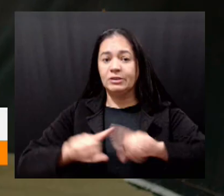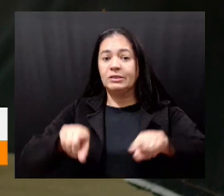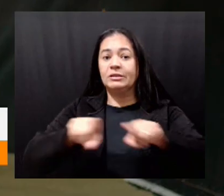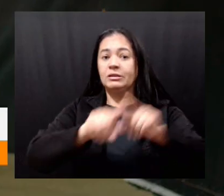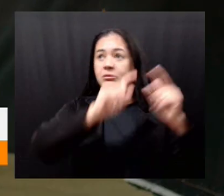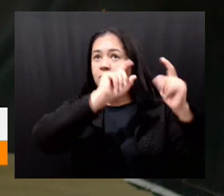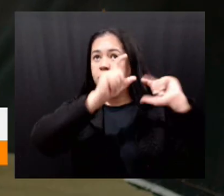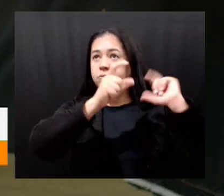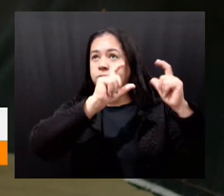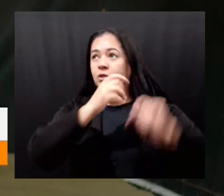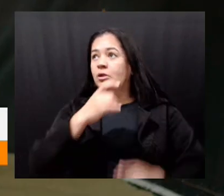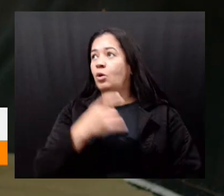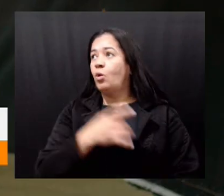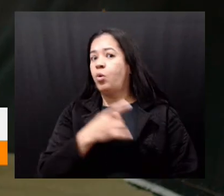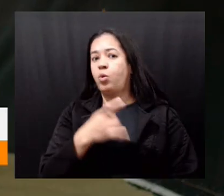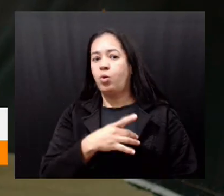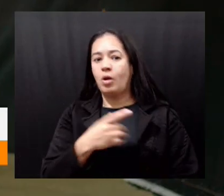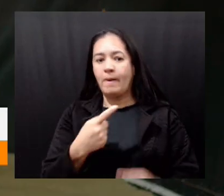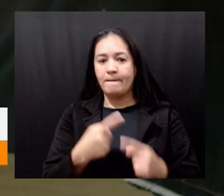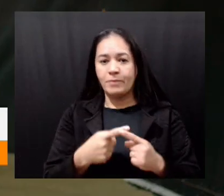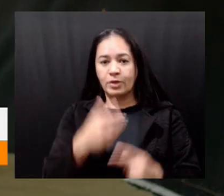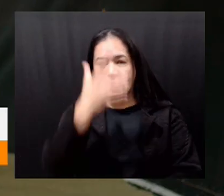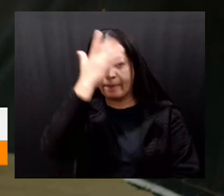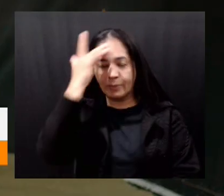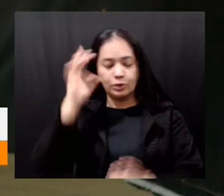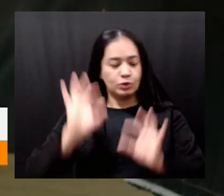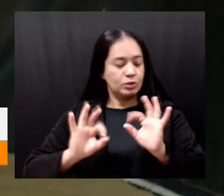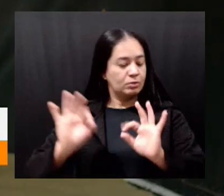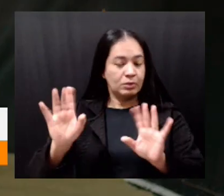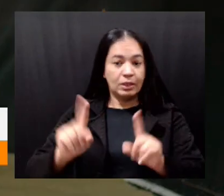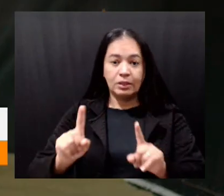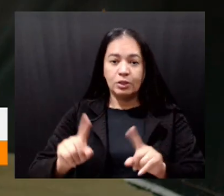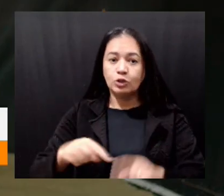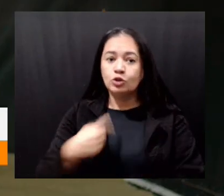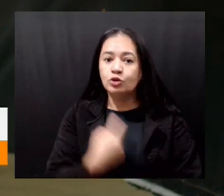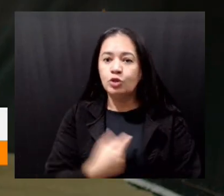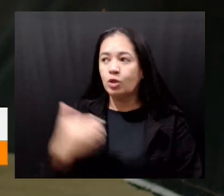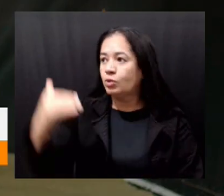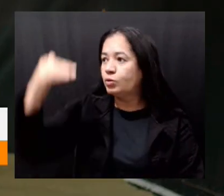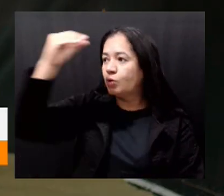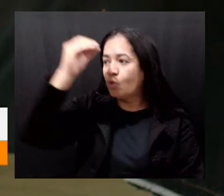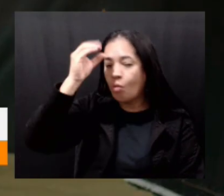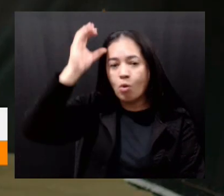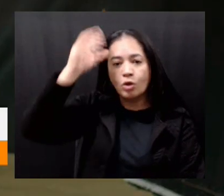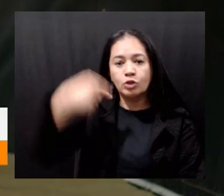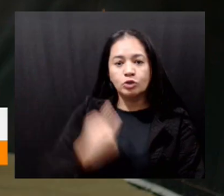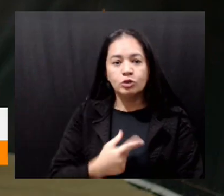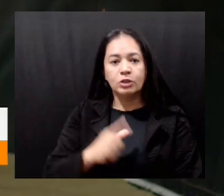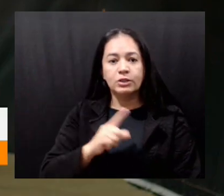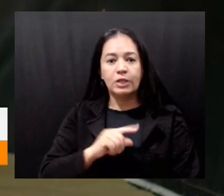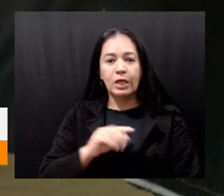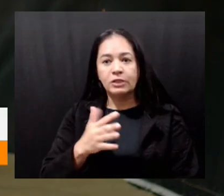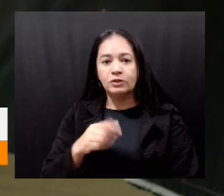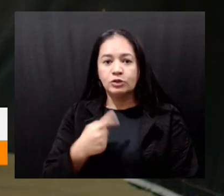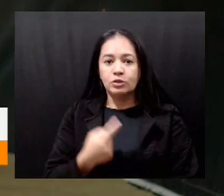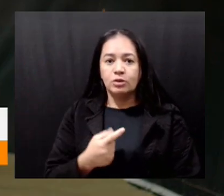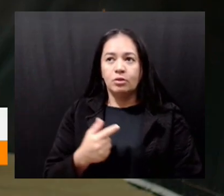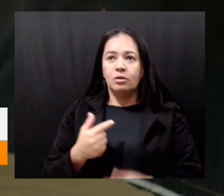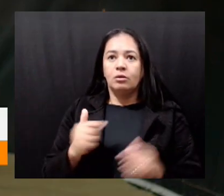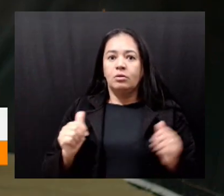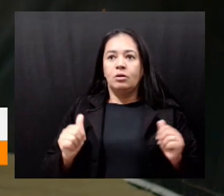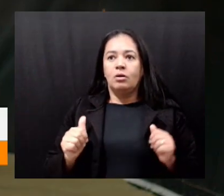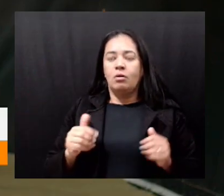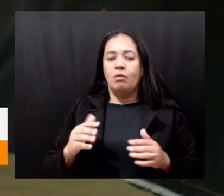não está preparada. Se a gente que é adulto, né, com todo o conhecimento que nós temos, às vezes a gente acaba nos impactando de uma forma assim que